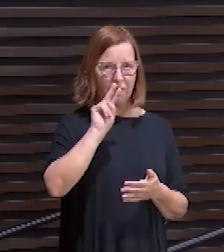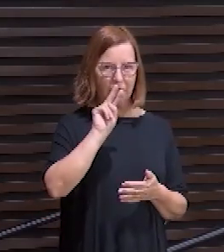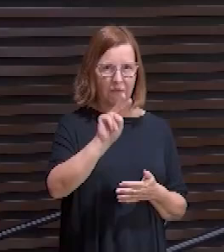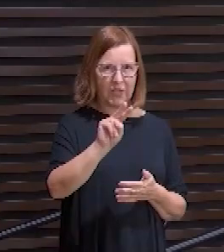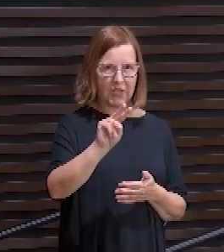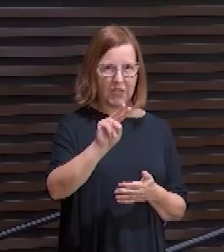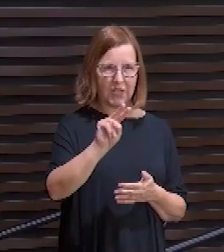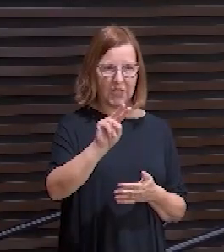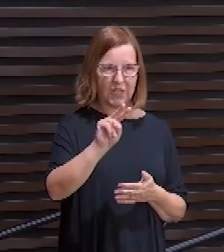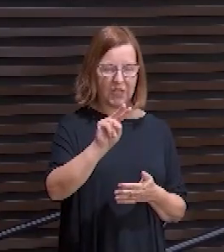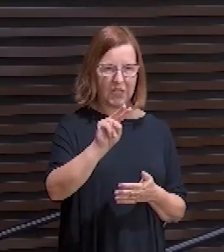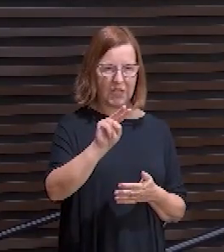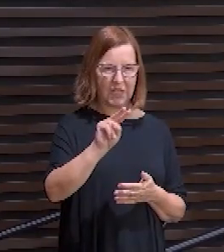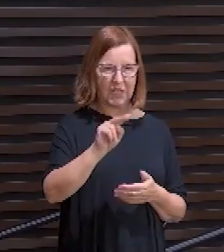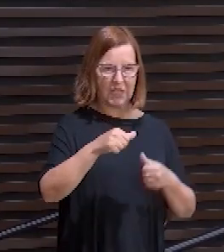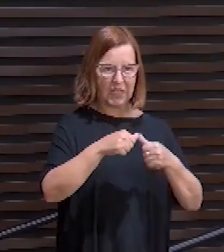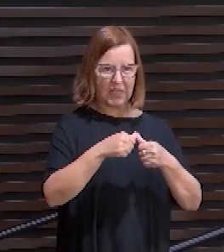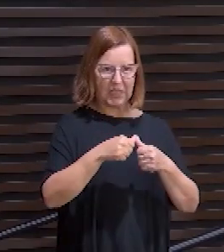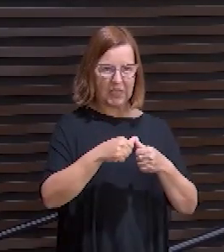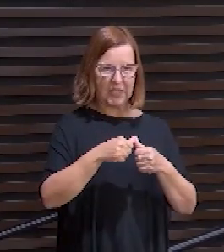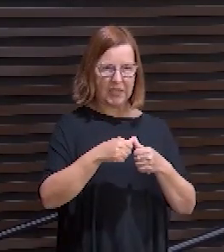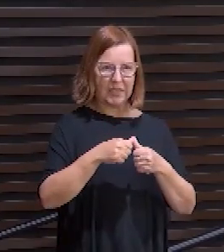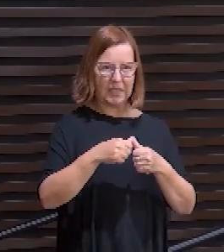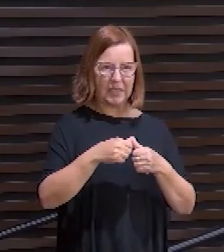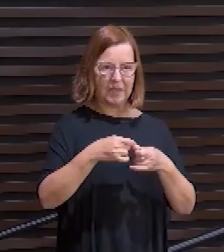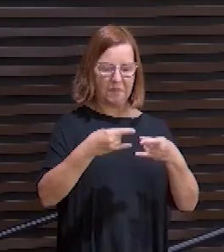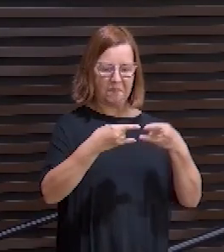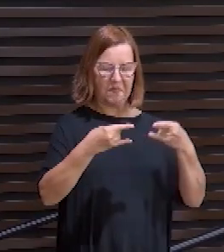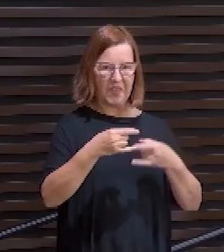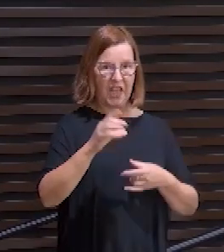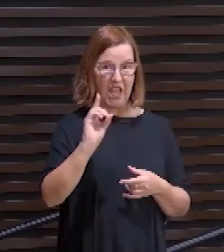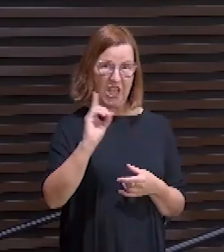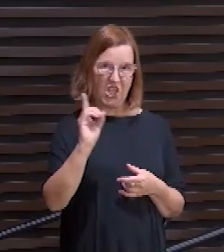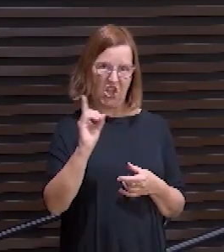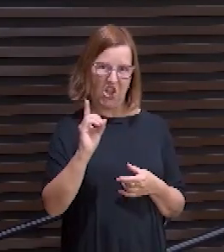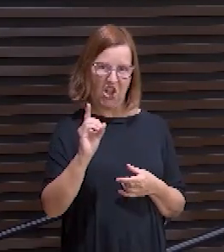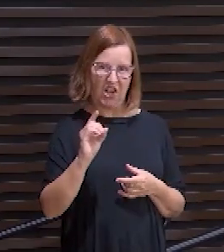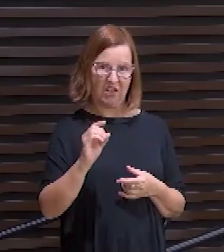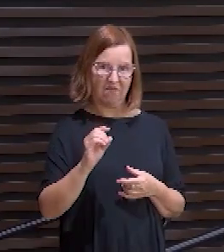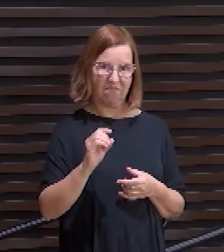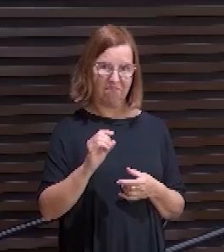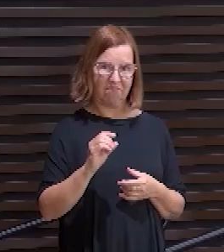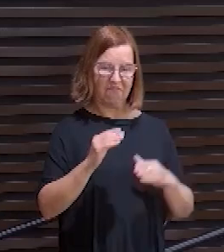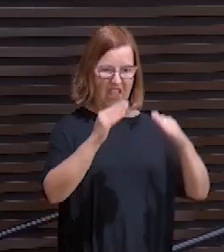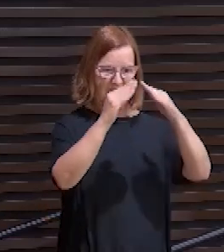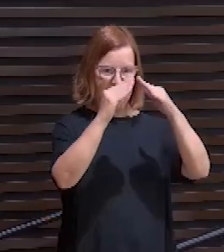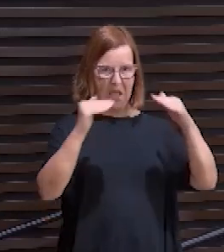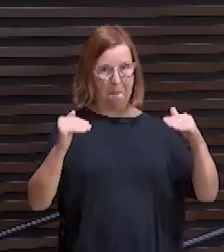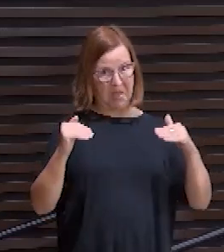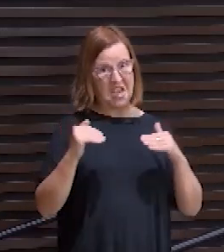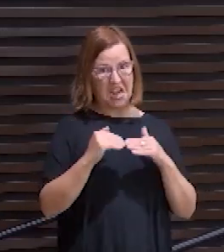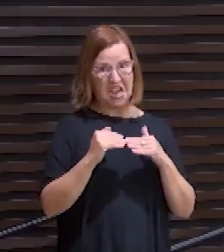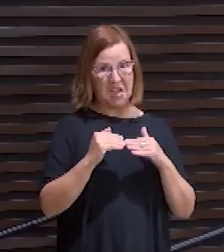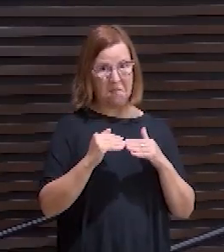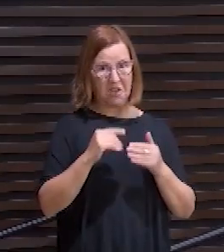Está lá na nota de $1, na pirâmide, tem um olho que tudo vê. É antigo isso aí, queridos. Sabe o que é